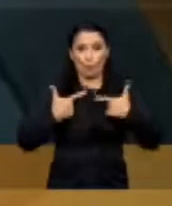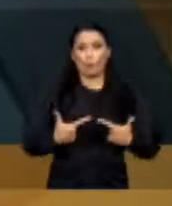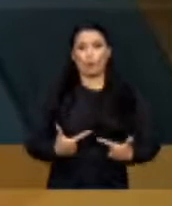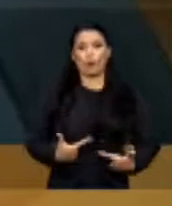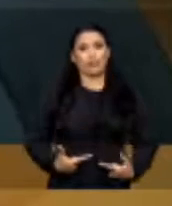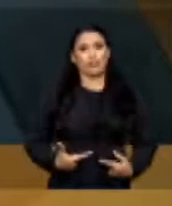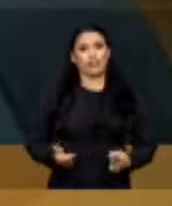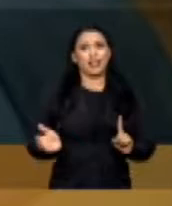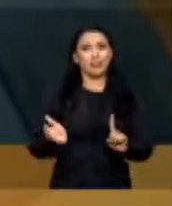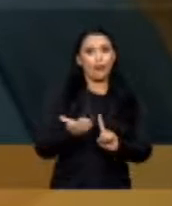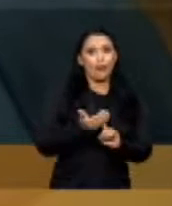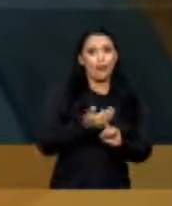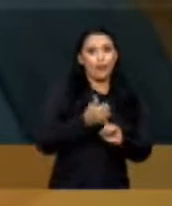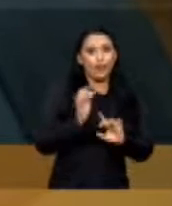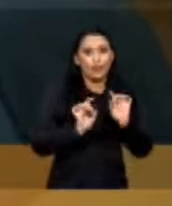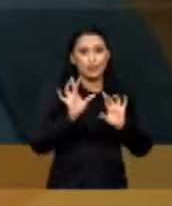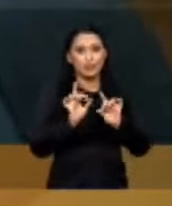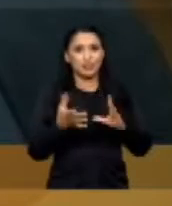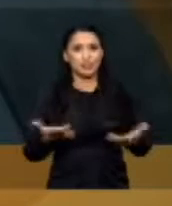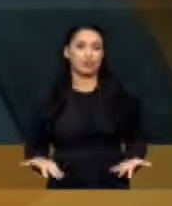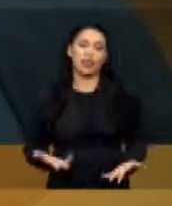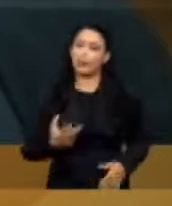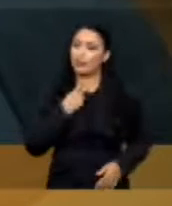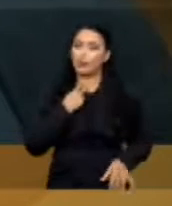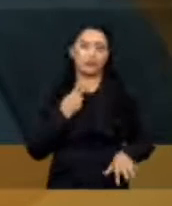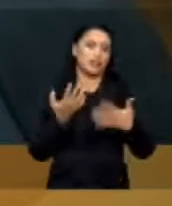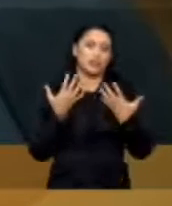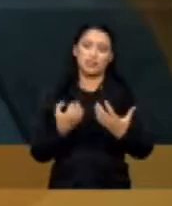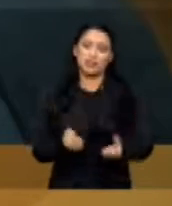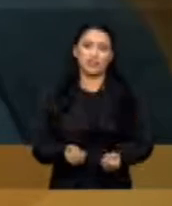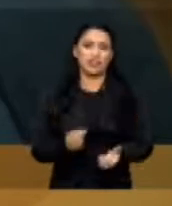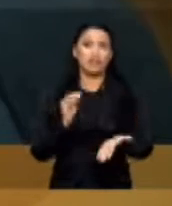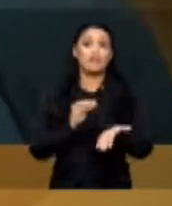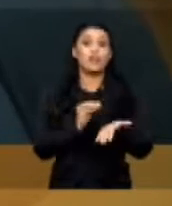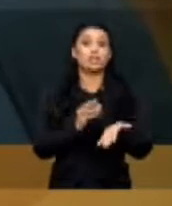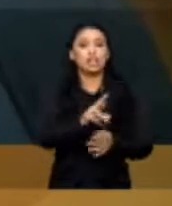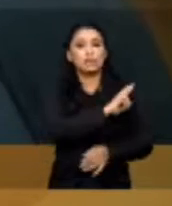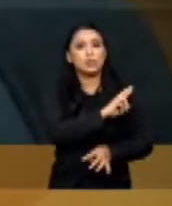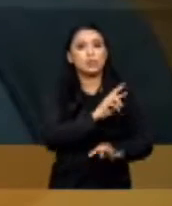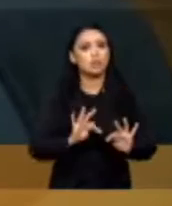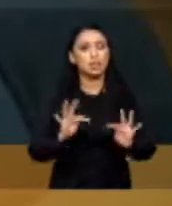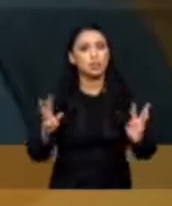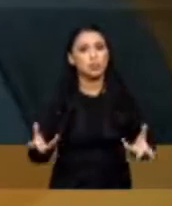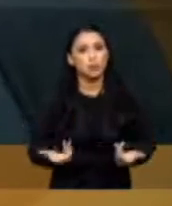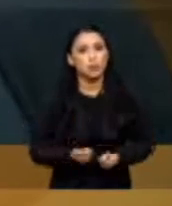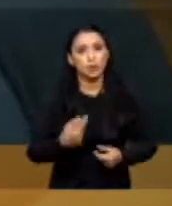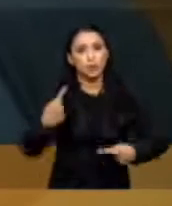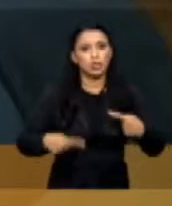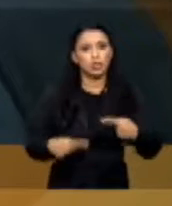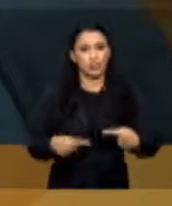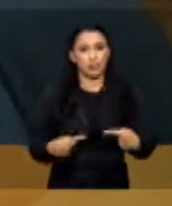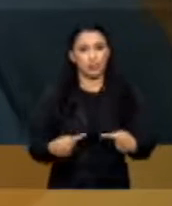imunidade é ignorar que não existe campo para irresponsabilidade absoluta no campo